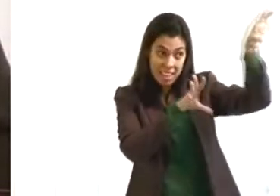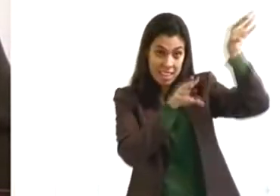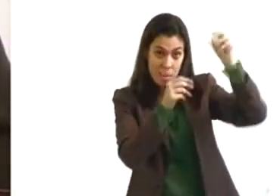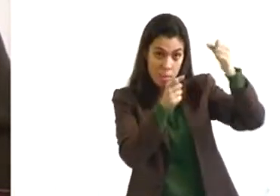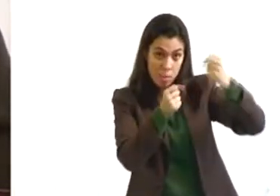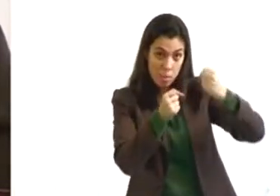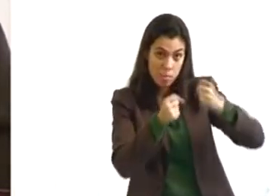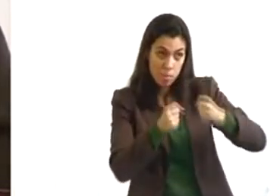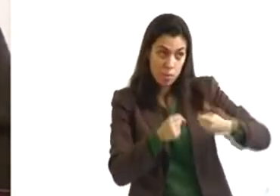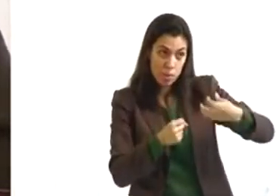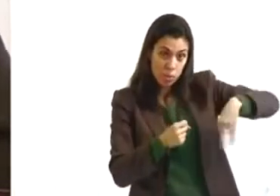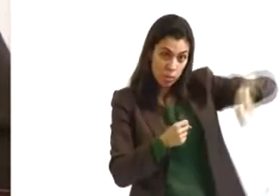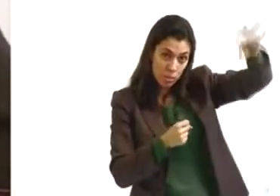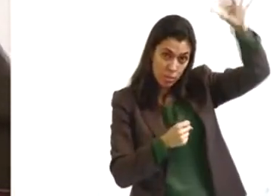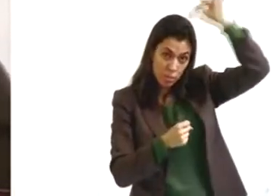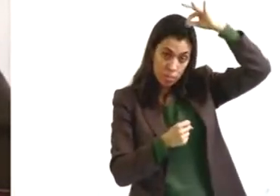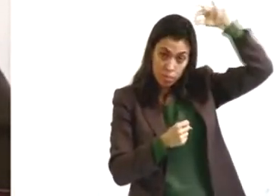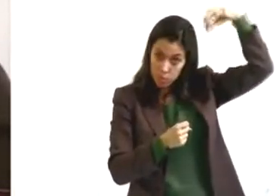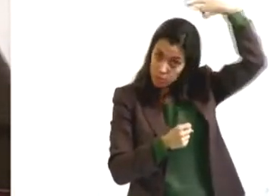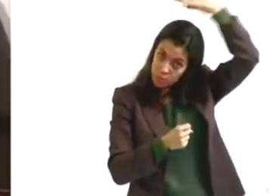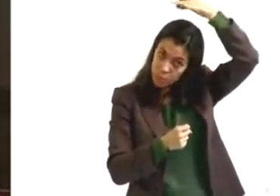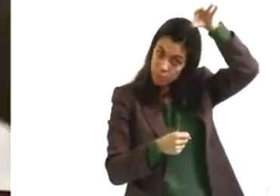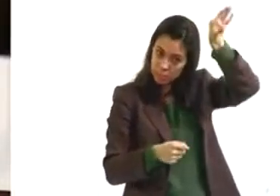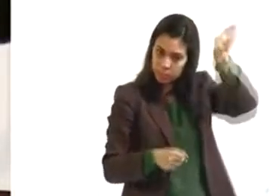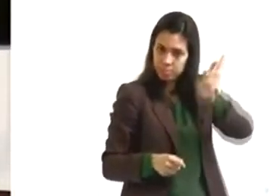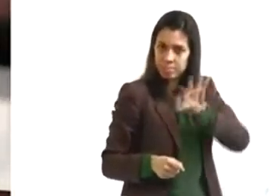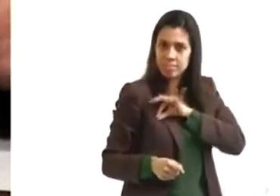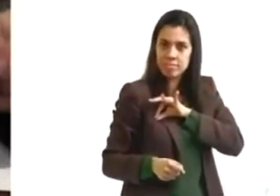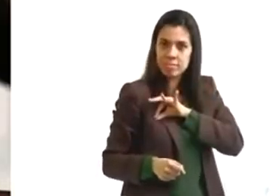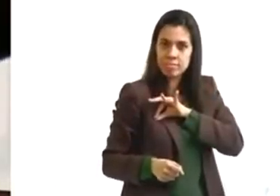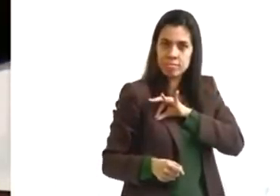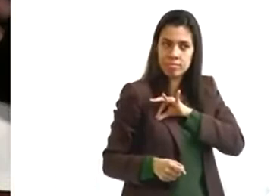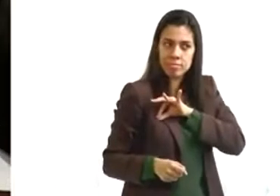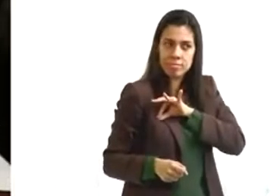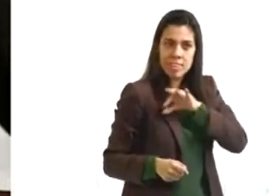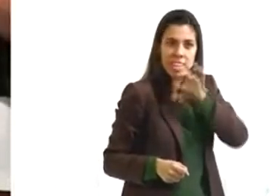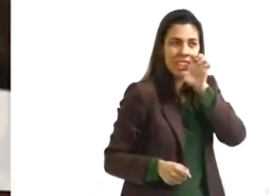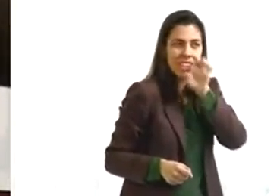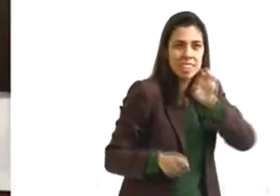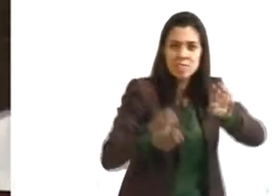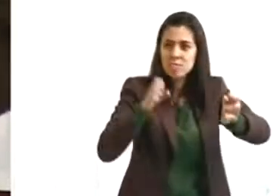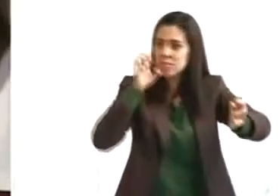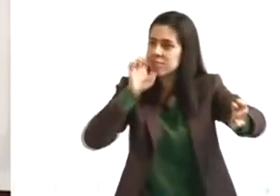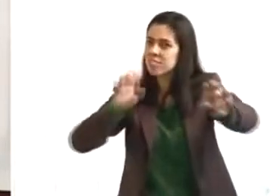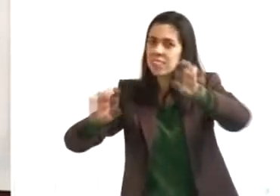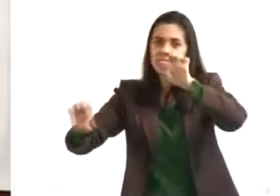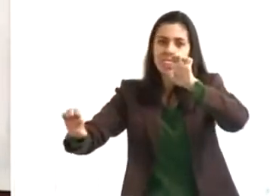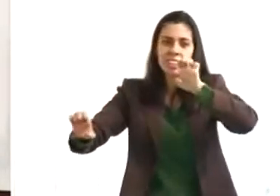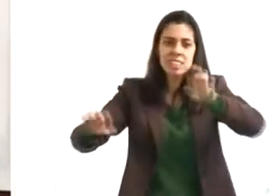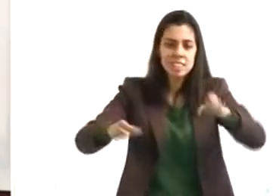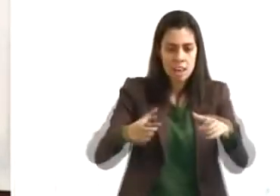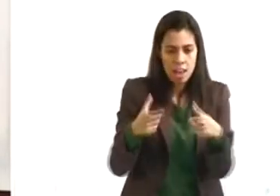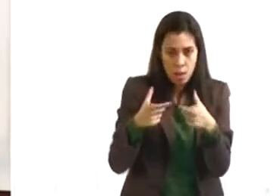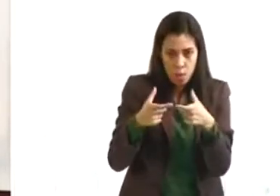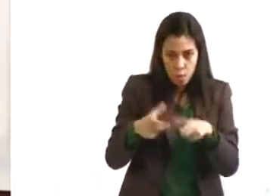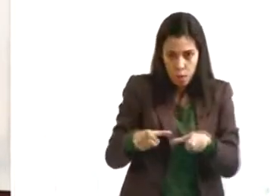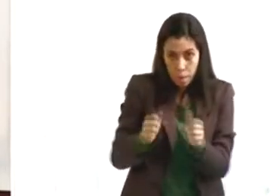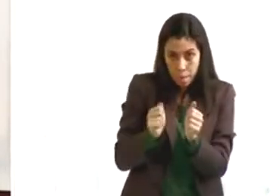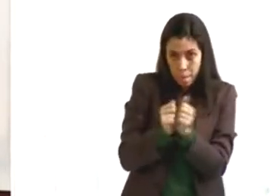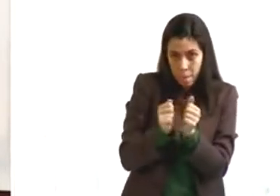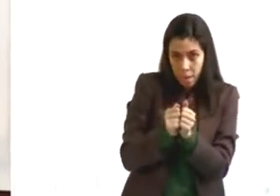Santo, e sereis minhas testemunhas, tanto em Jerusalém como na Judéia, Samaria e até os confins da